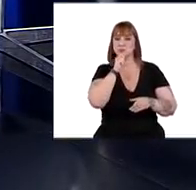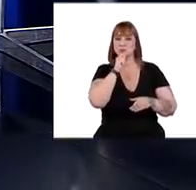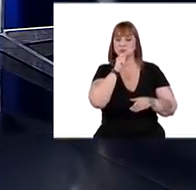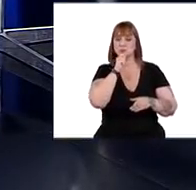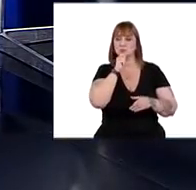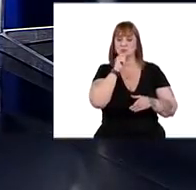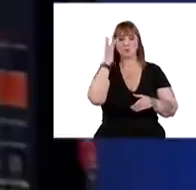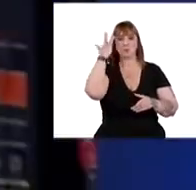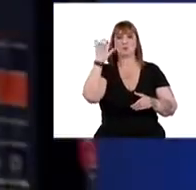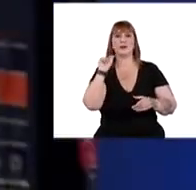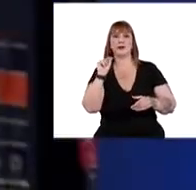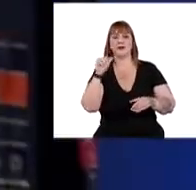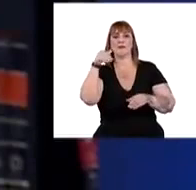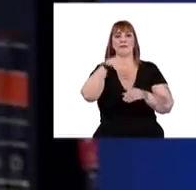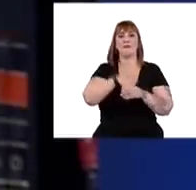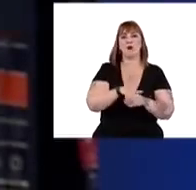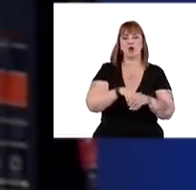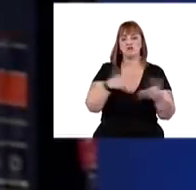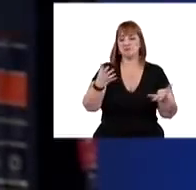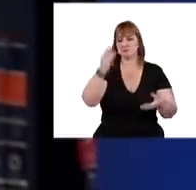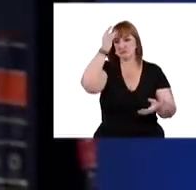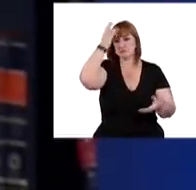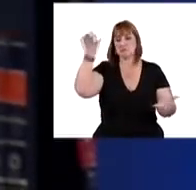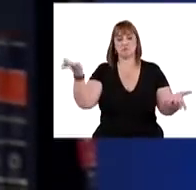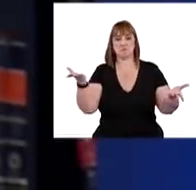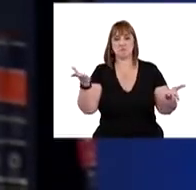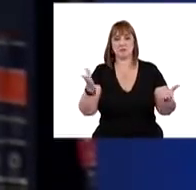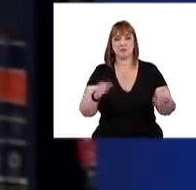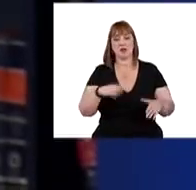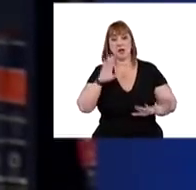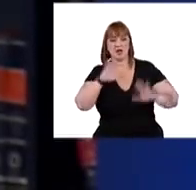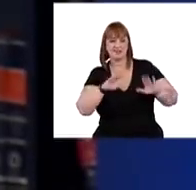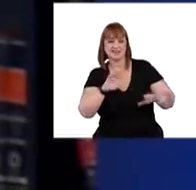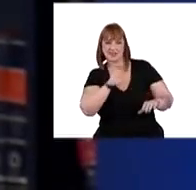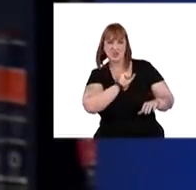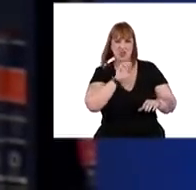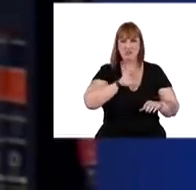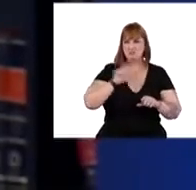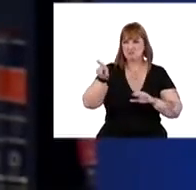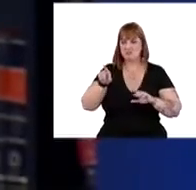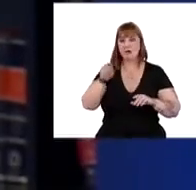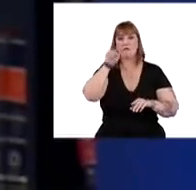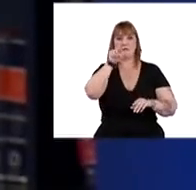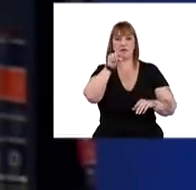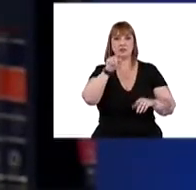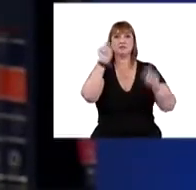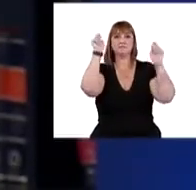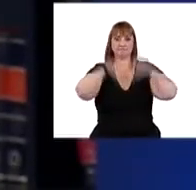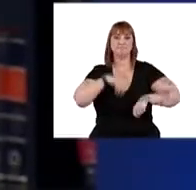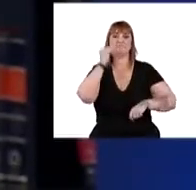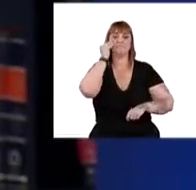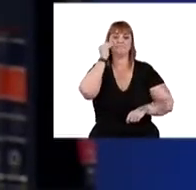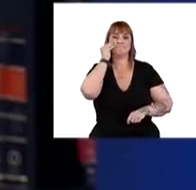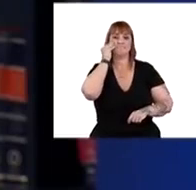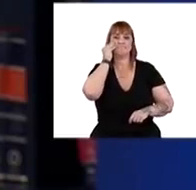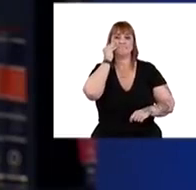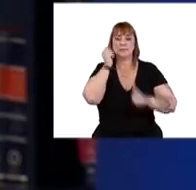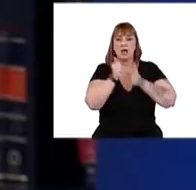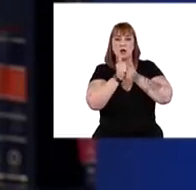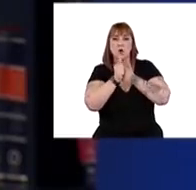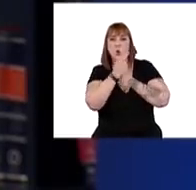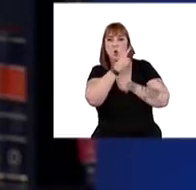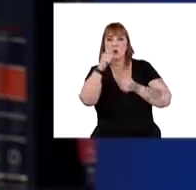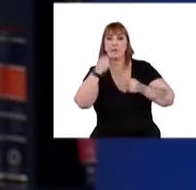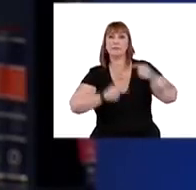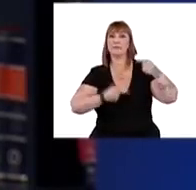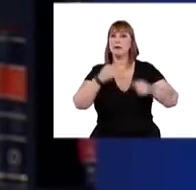está em dúvida ou não fixou candidato, apesar de ter uma simpatia, você ainda tem chance de acompanhar os últimos